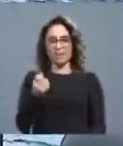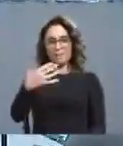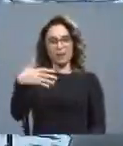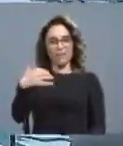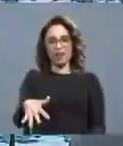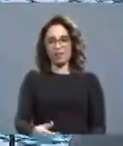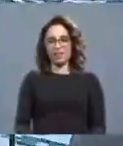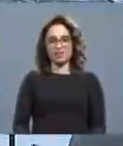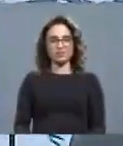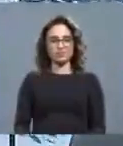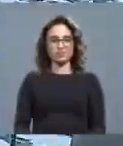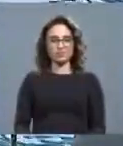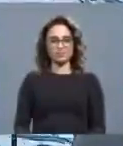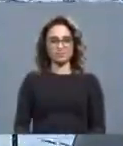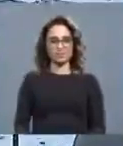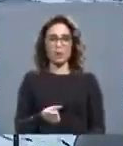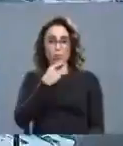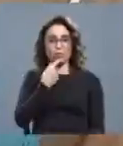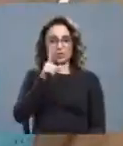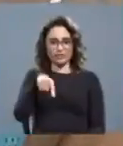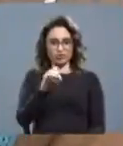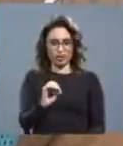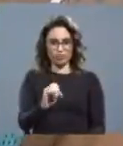mal. Pode ser do zero.